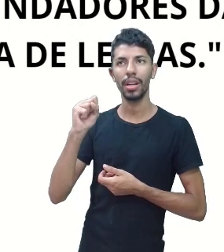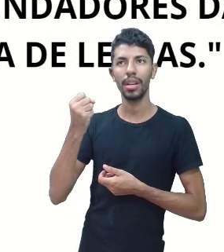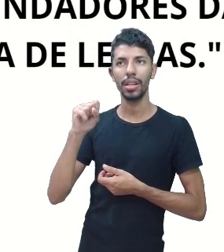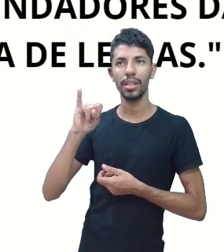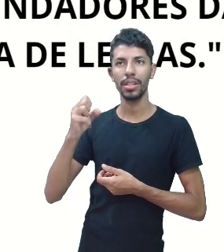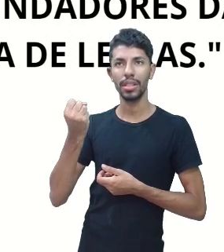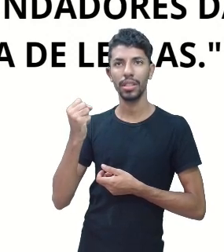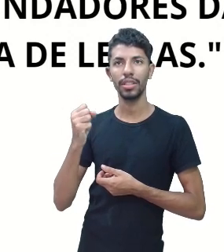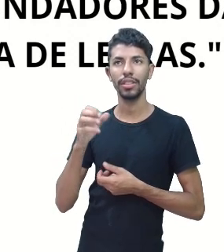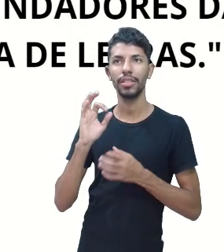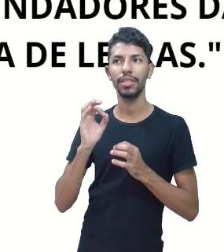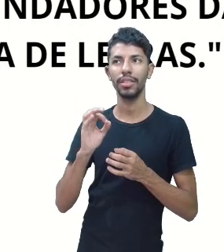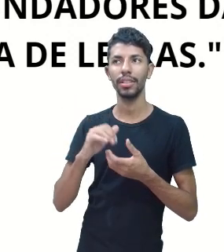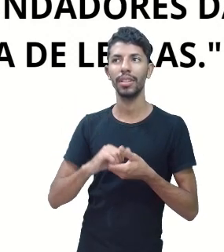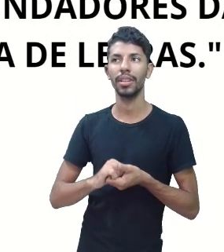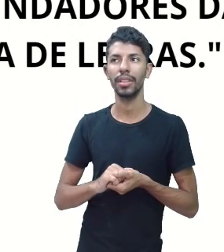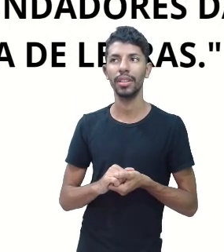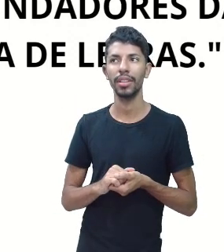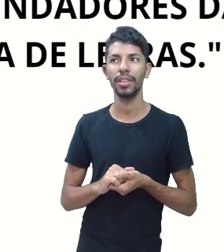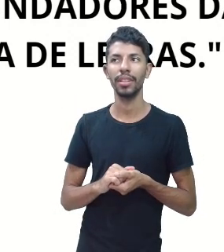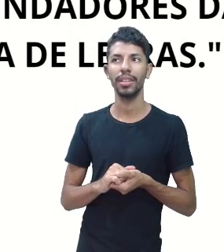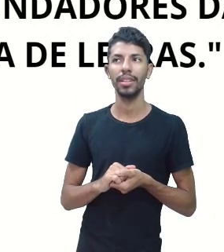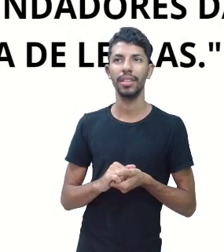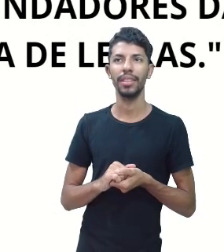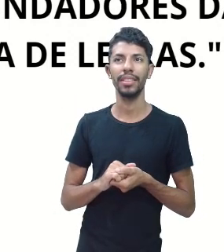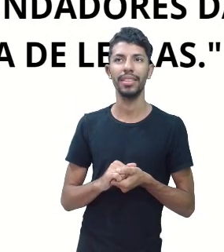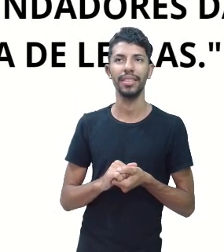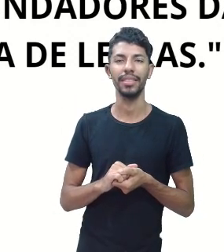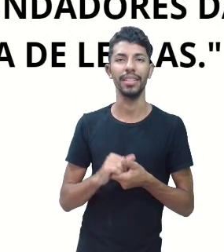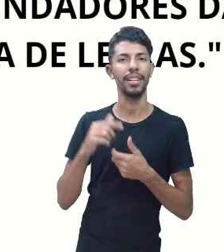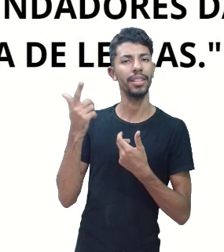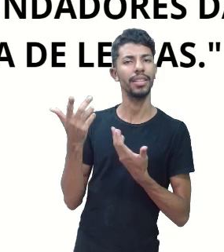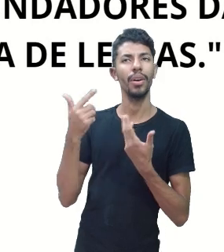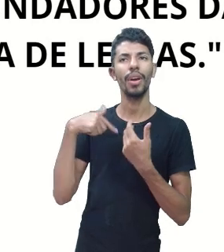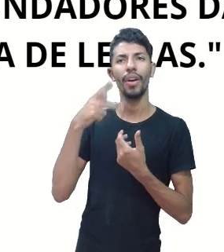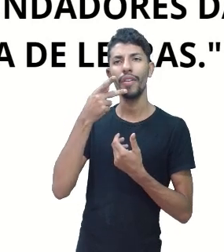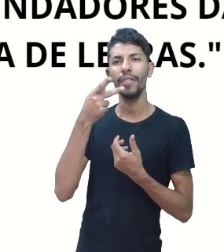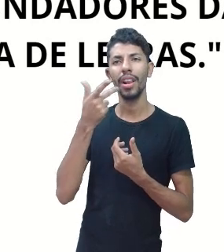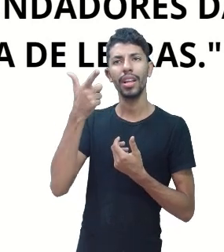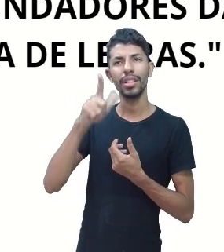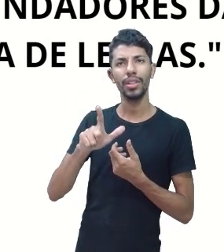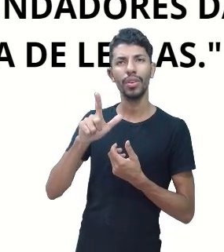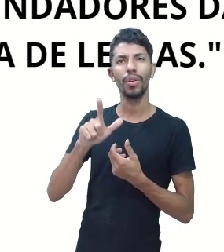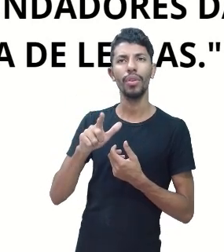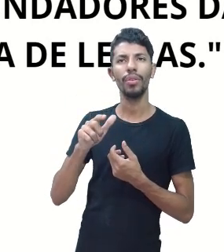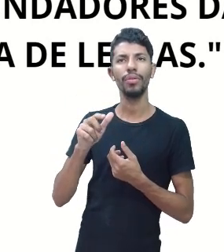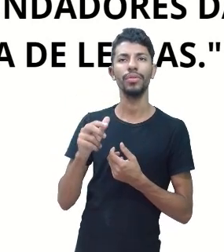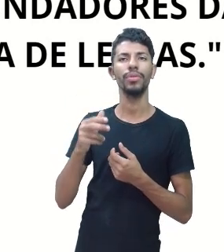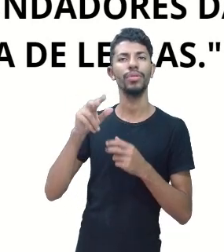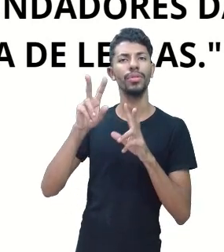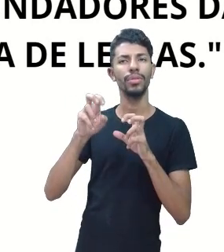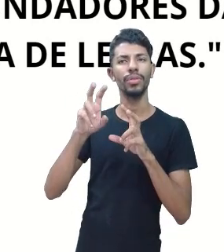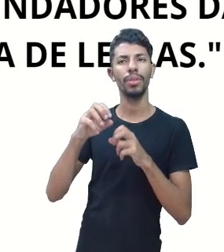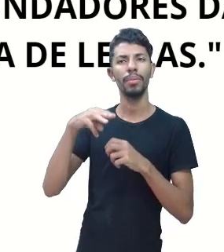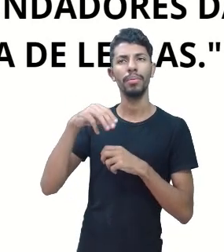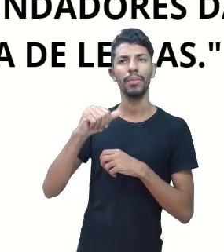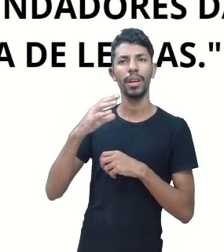passado eu coloquei o Machado, tá? Porque eu ia falar novamente de Machado de Assis, para não usar a imagem, eu coloquei o Machado